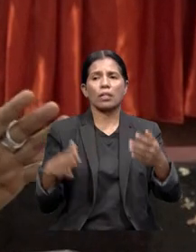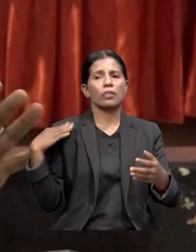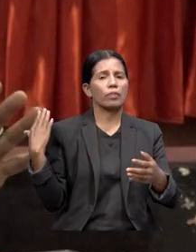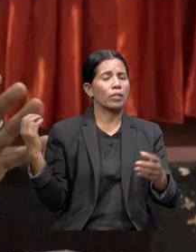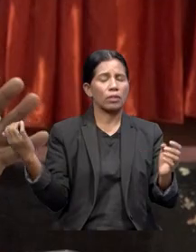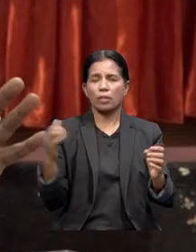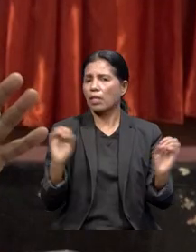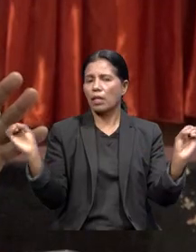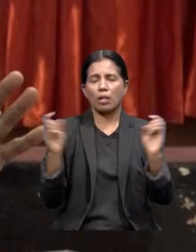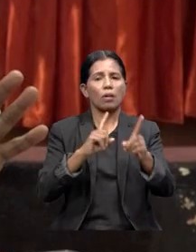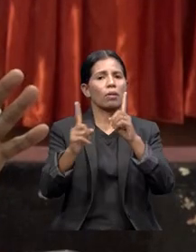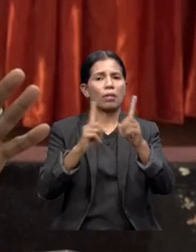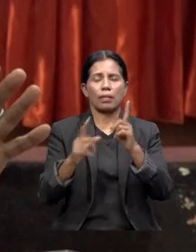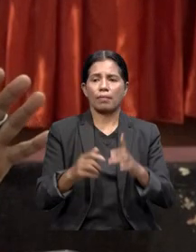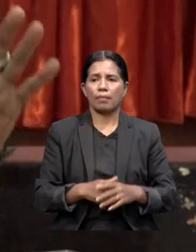colia.